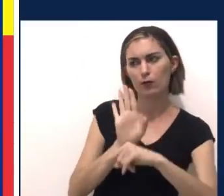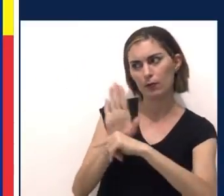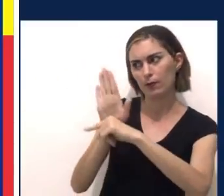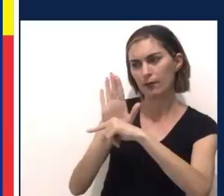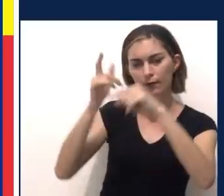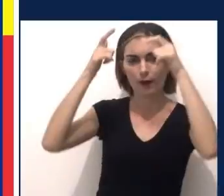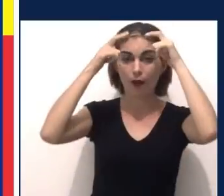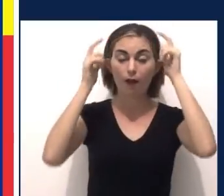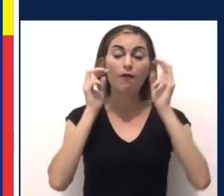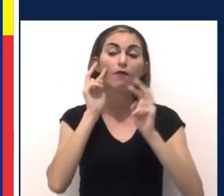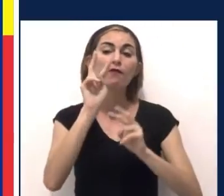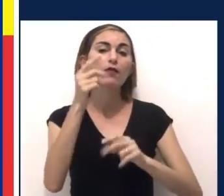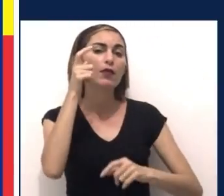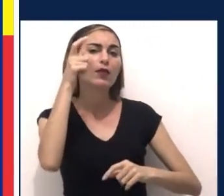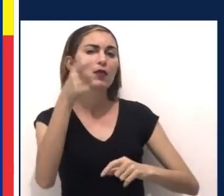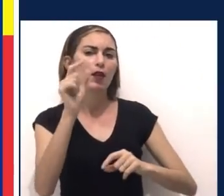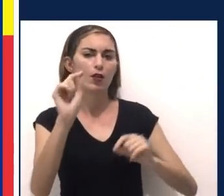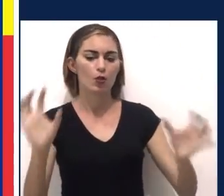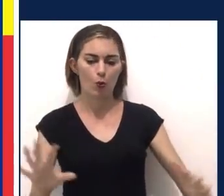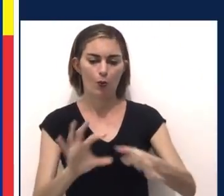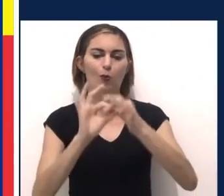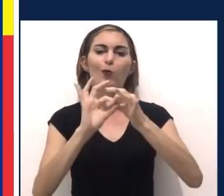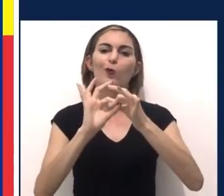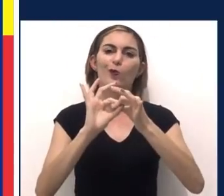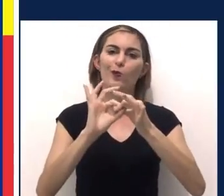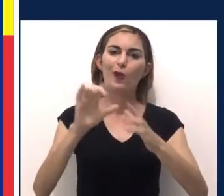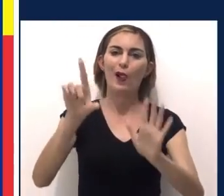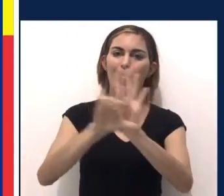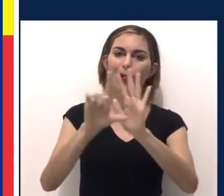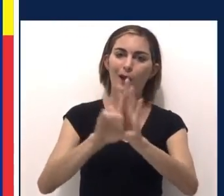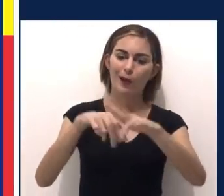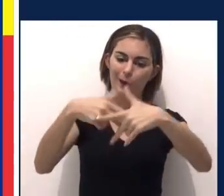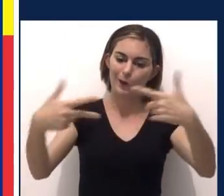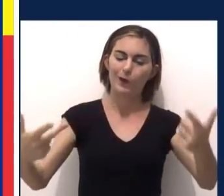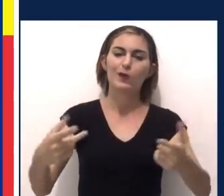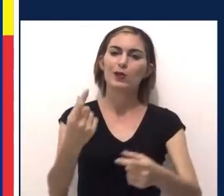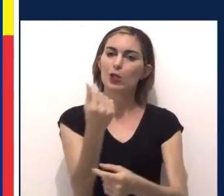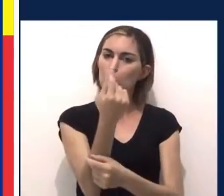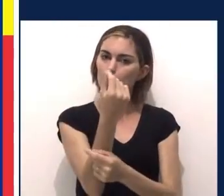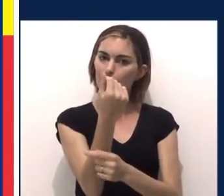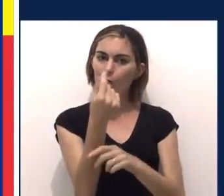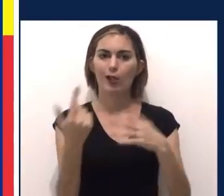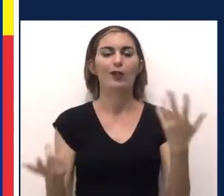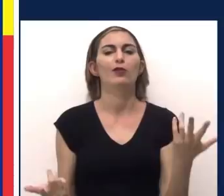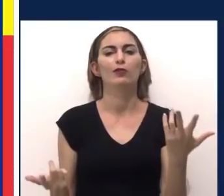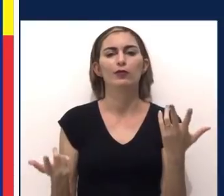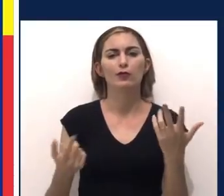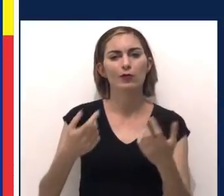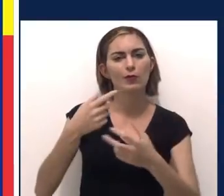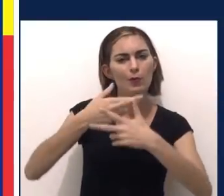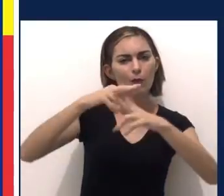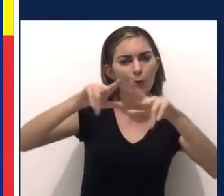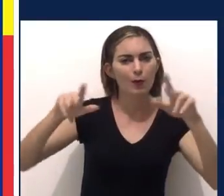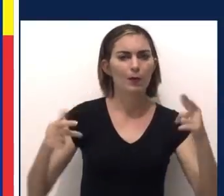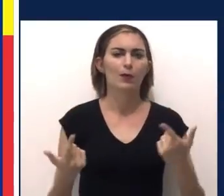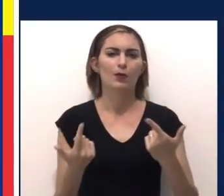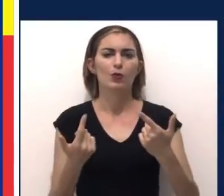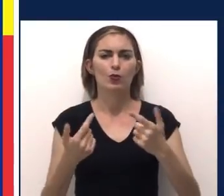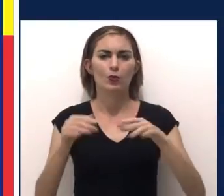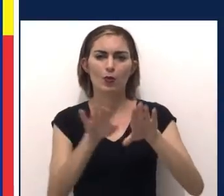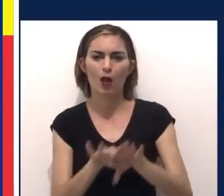rei, visando o quê? A unificação das leis, moedas,